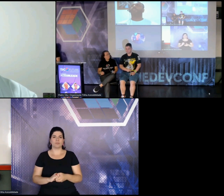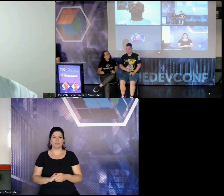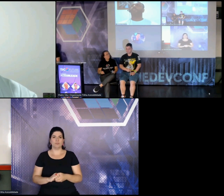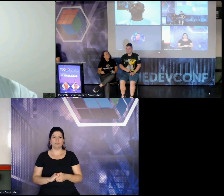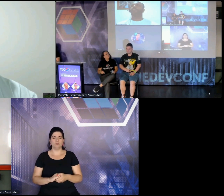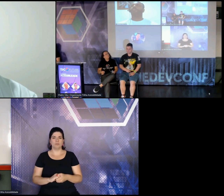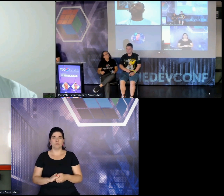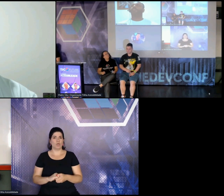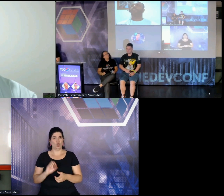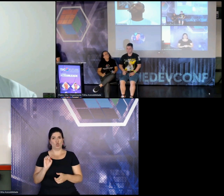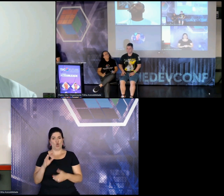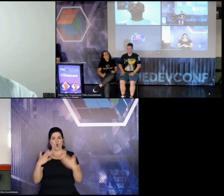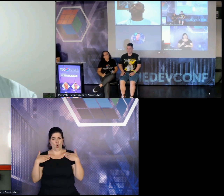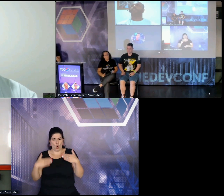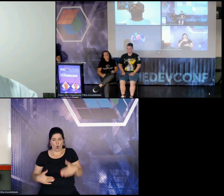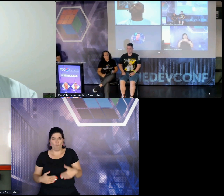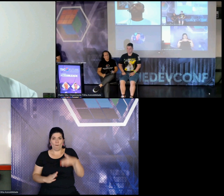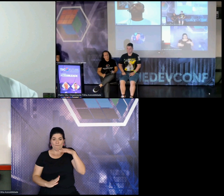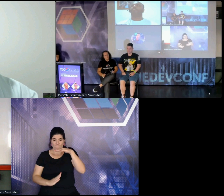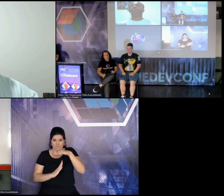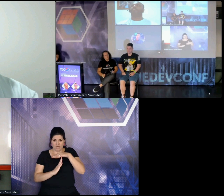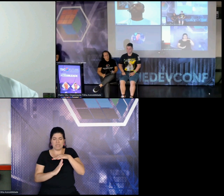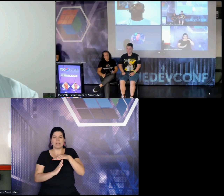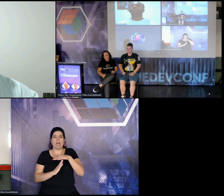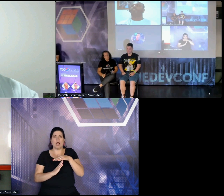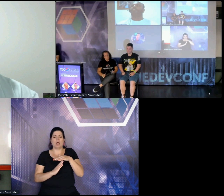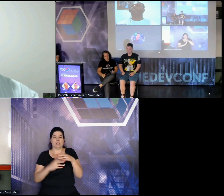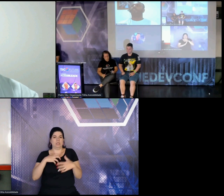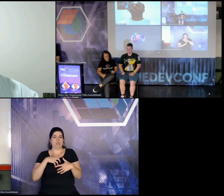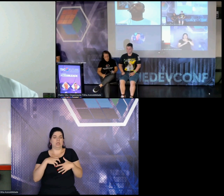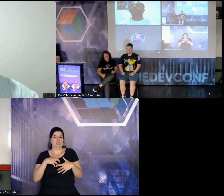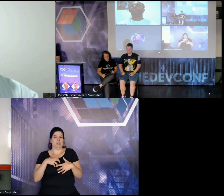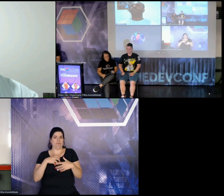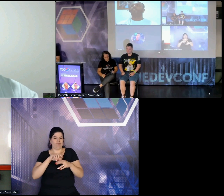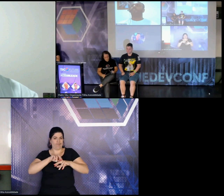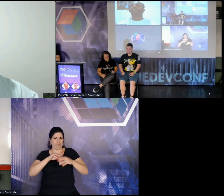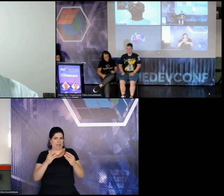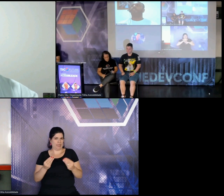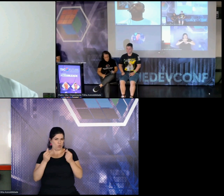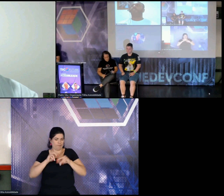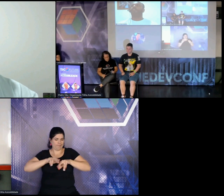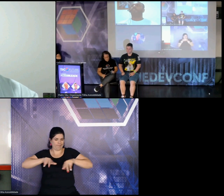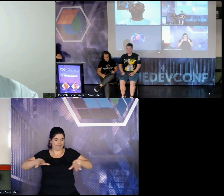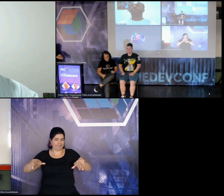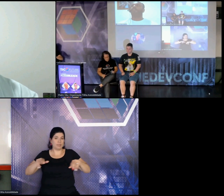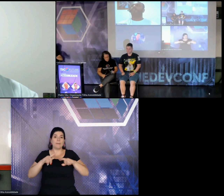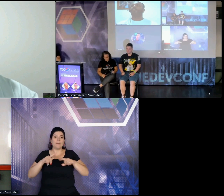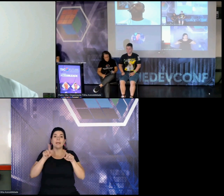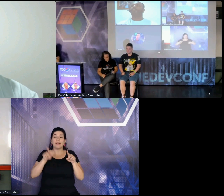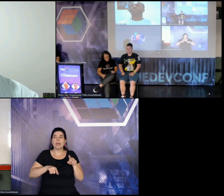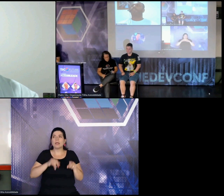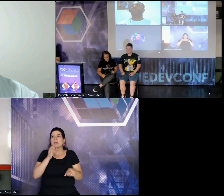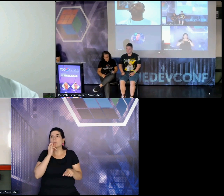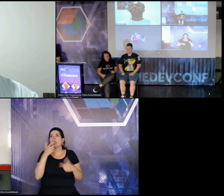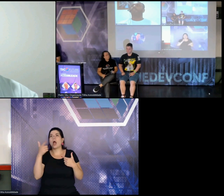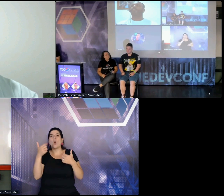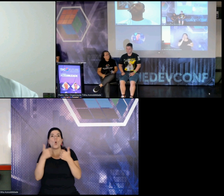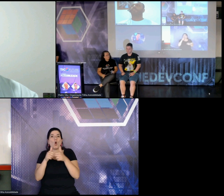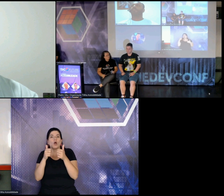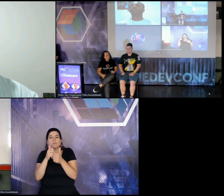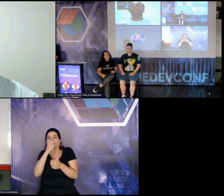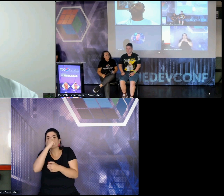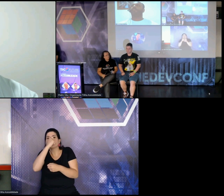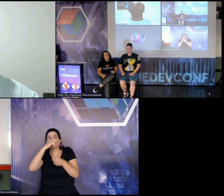aqui físicas, sensoriais, e às vezes situações do dia a dia mesmo, tá num ônibus cheio, né, as pessoas e